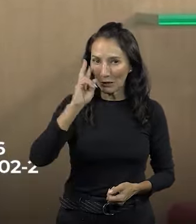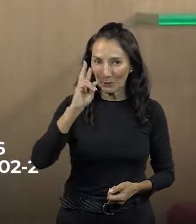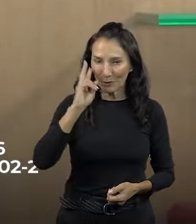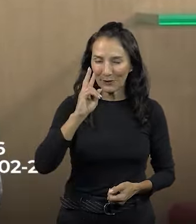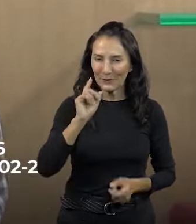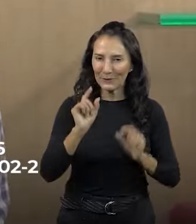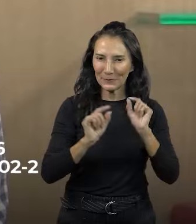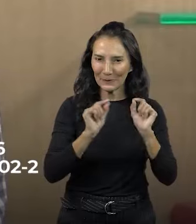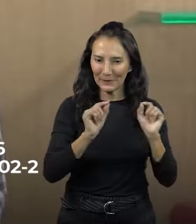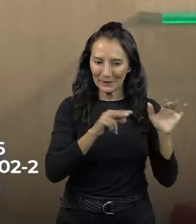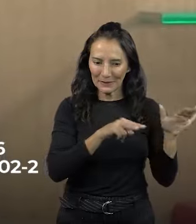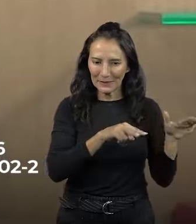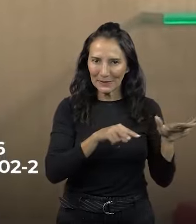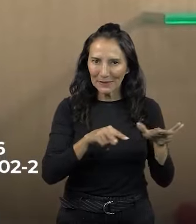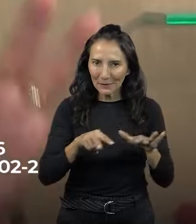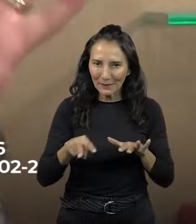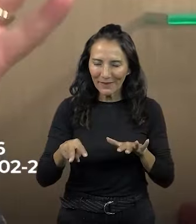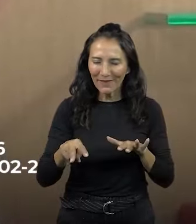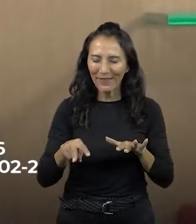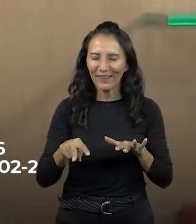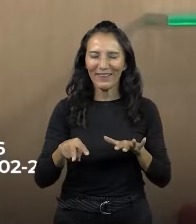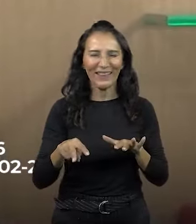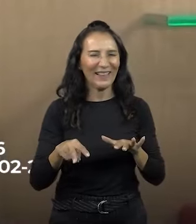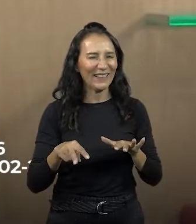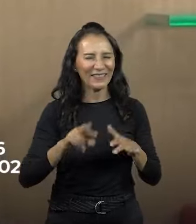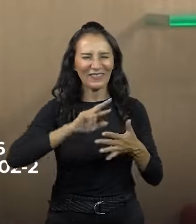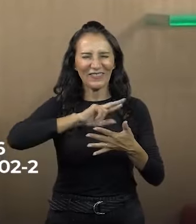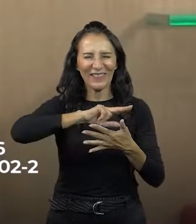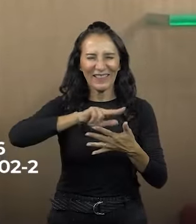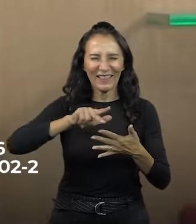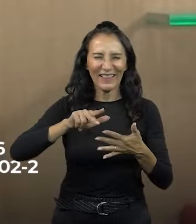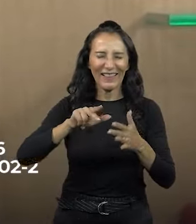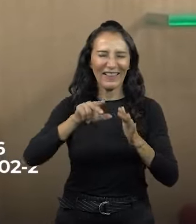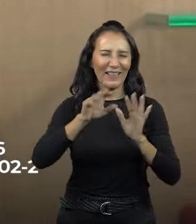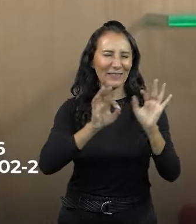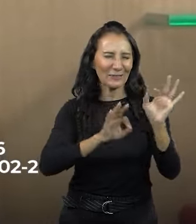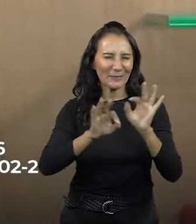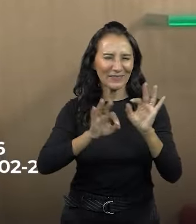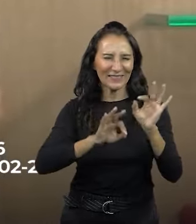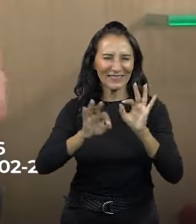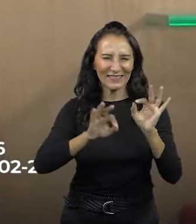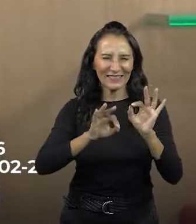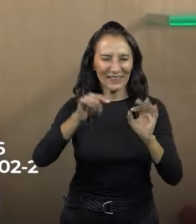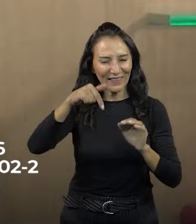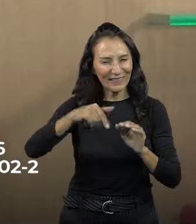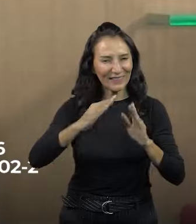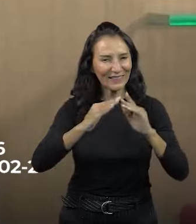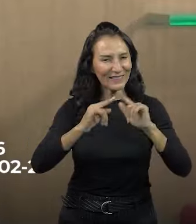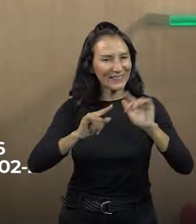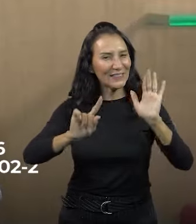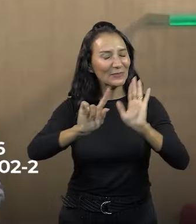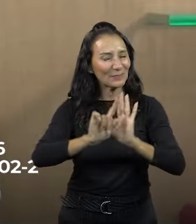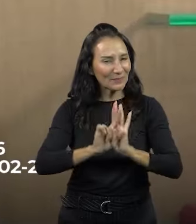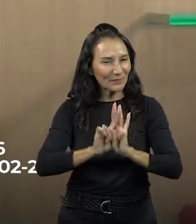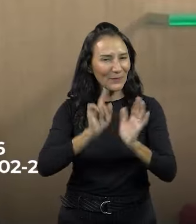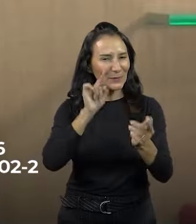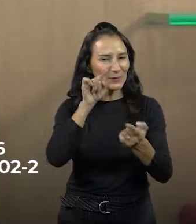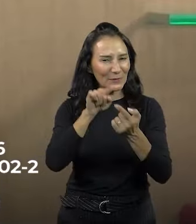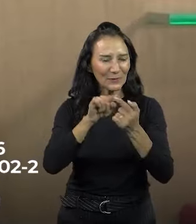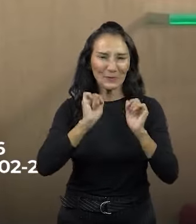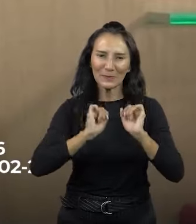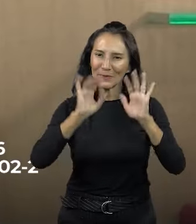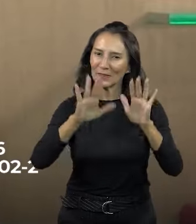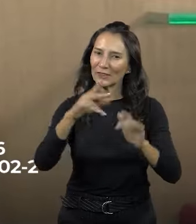nós temos uma semana agitadíssima aqui na getsemane para abençoar a sua vida para